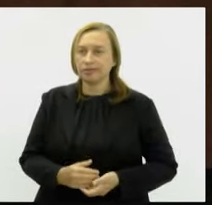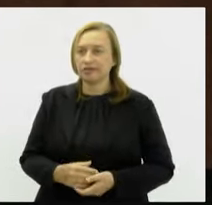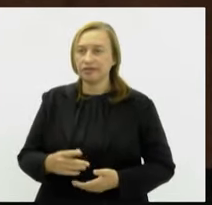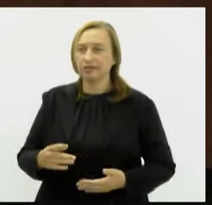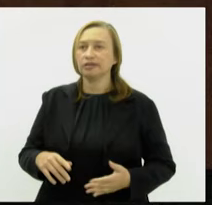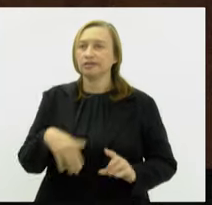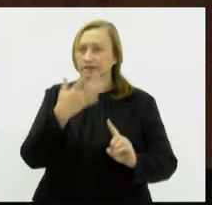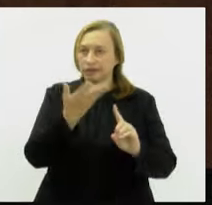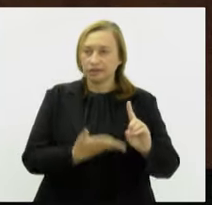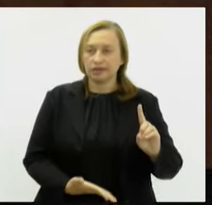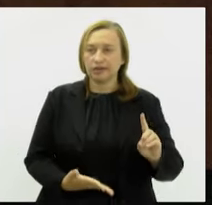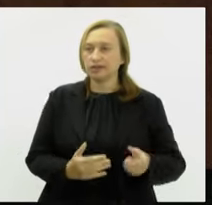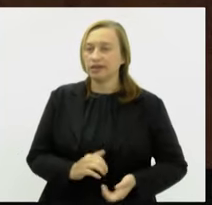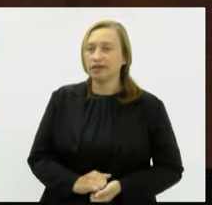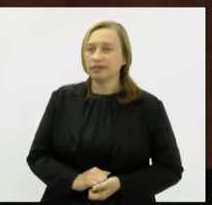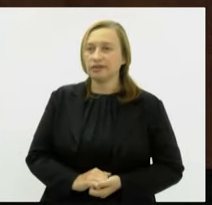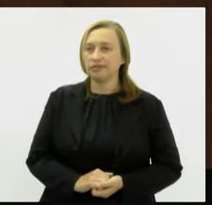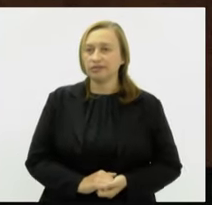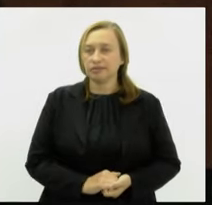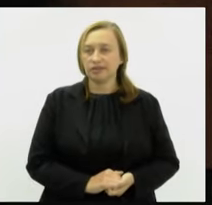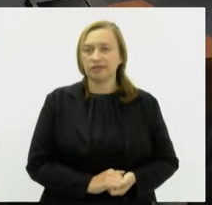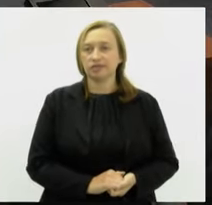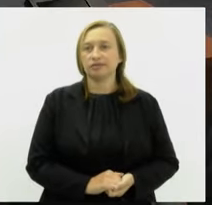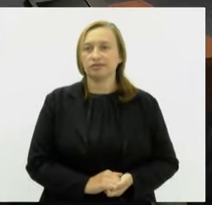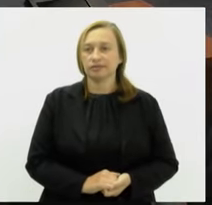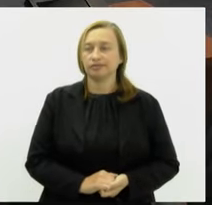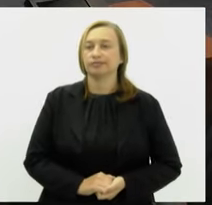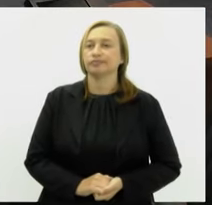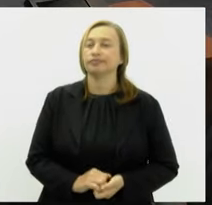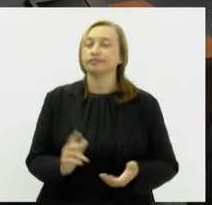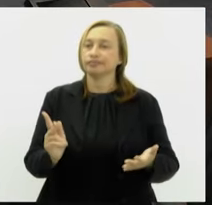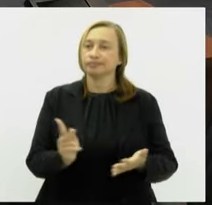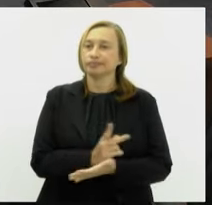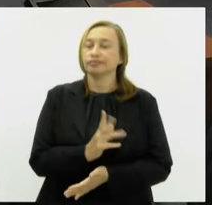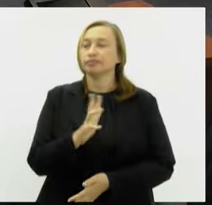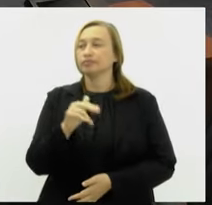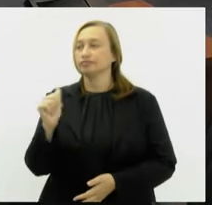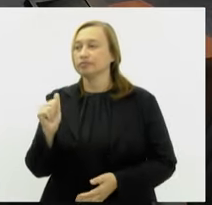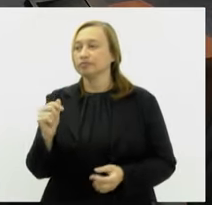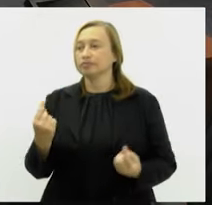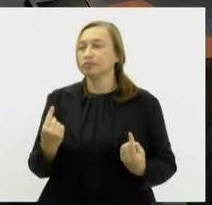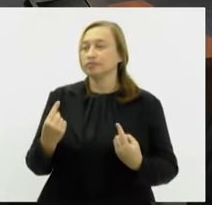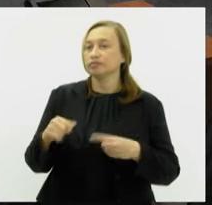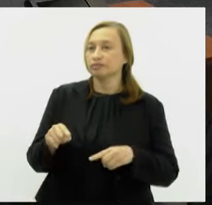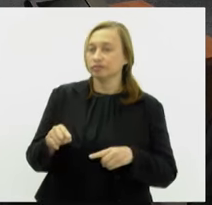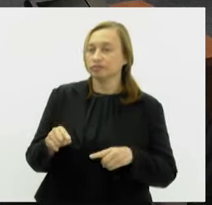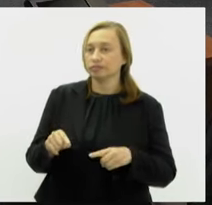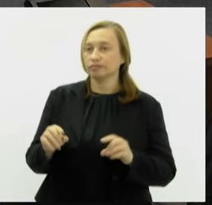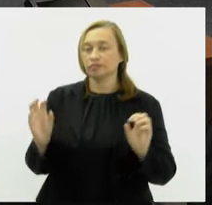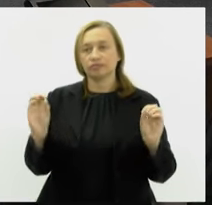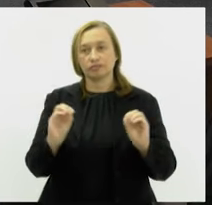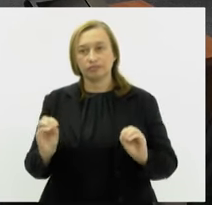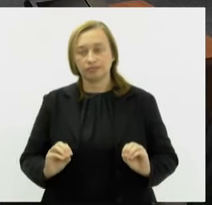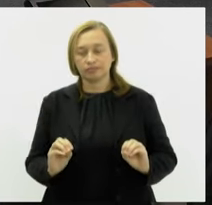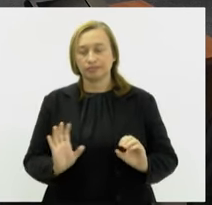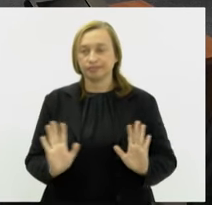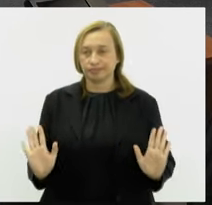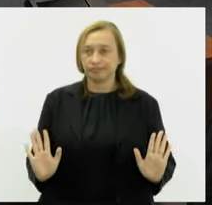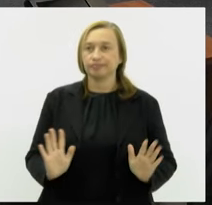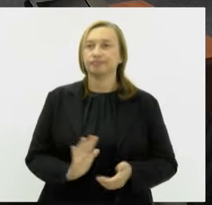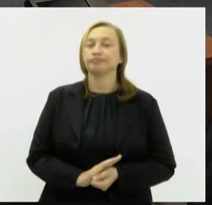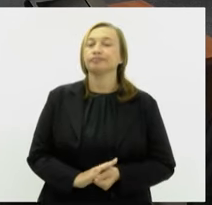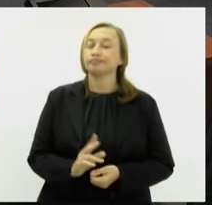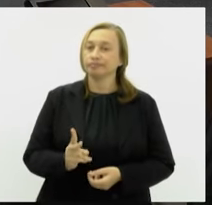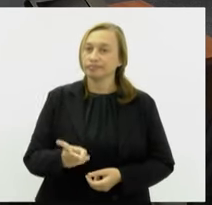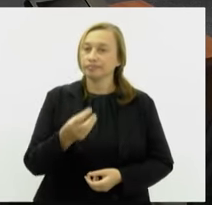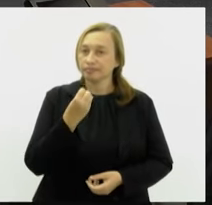bem entender. E nós somos favoráveis a que isso aconteça, nunca iremos obstruir, seguindo o nosso acordo. Sempre